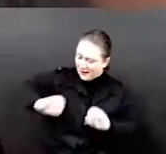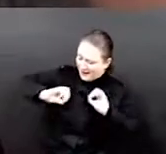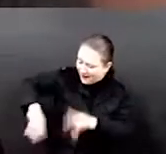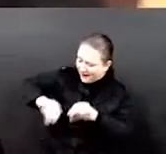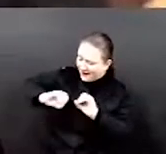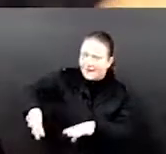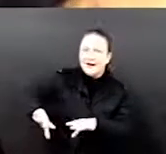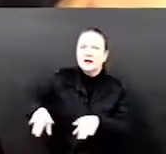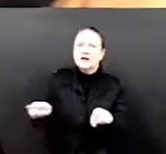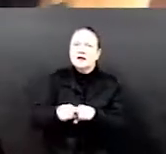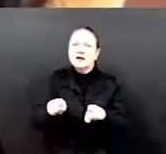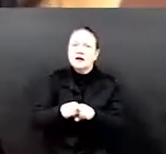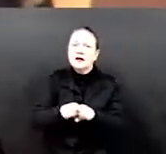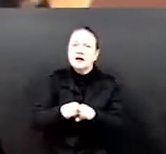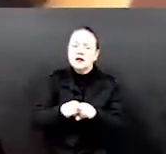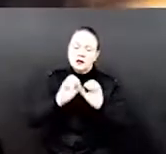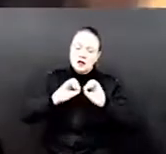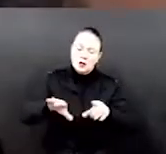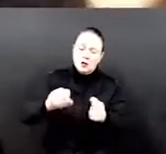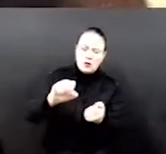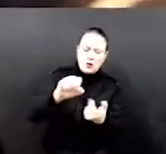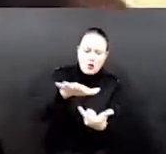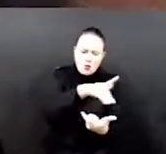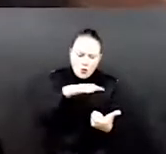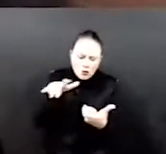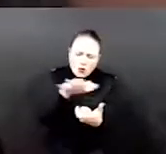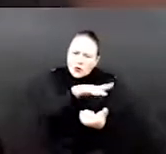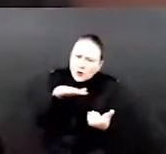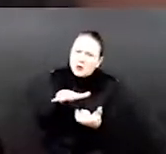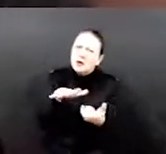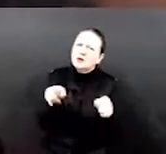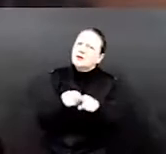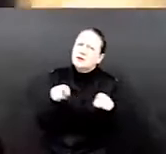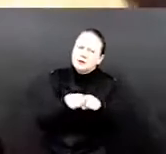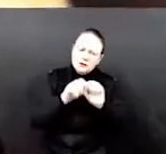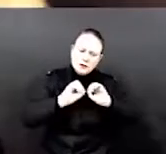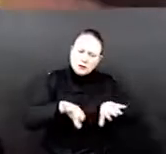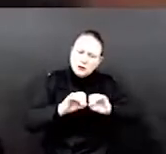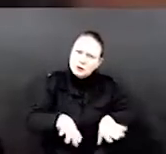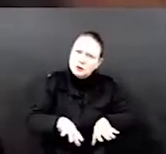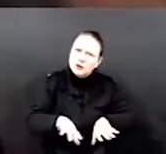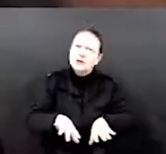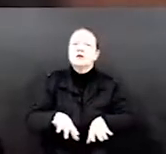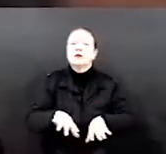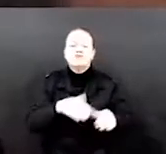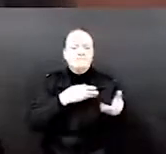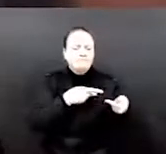as alfabetizações para o mundo, né, de fora da aldeia, né, o mundo que a gente lida, de